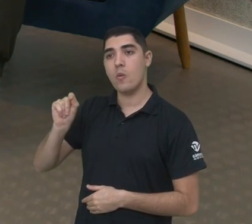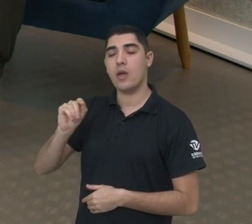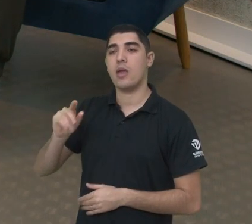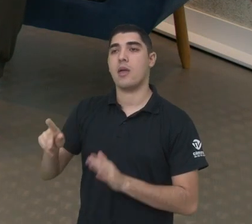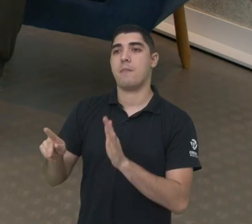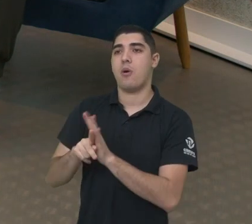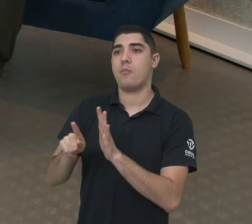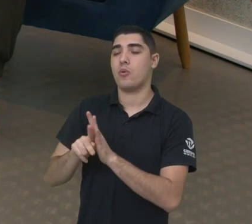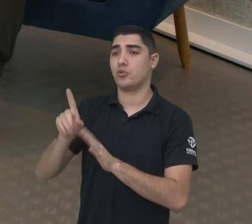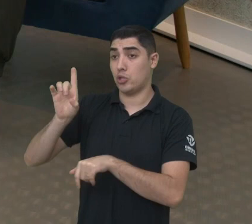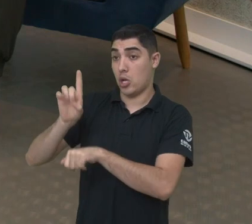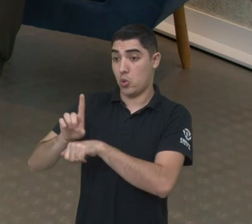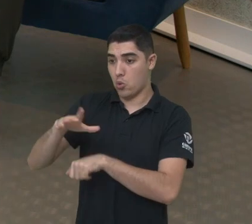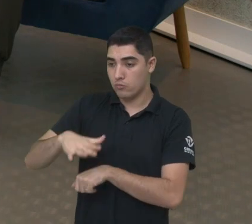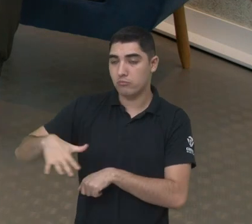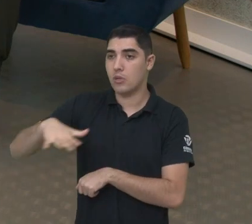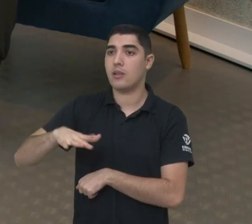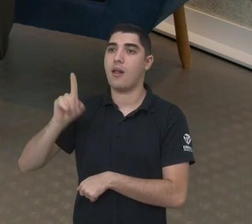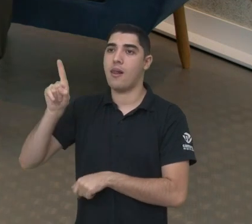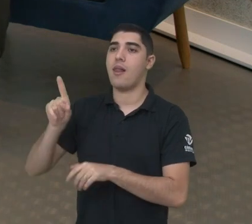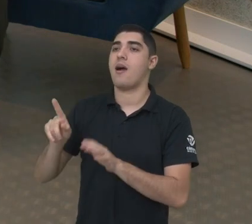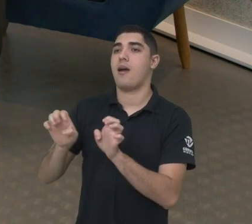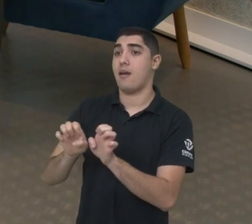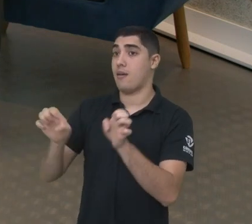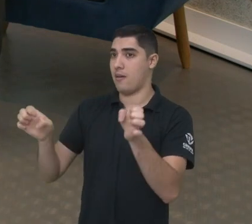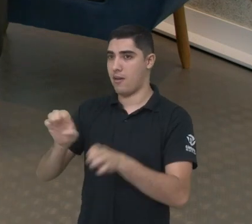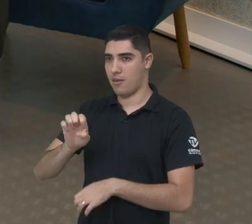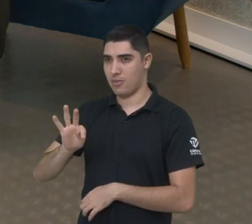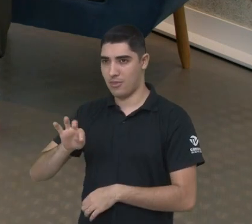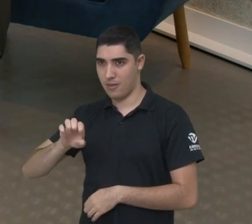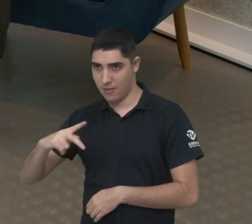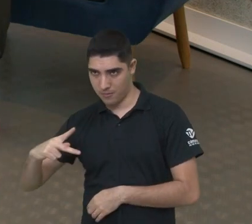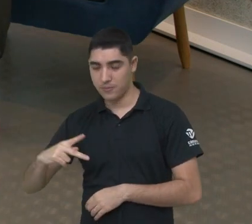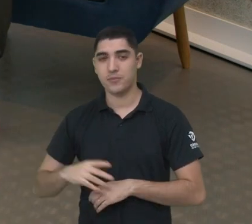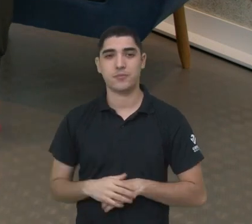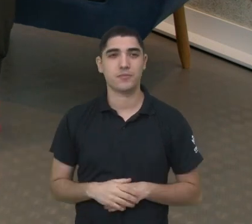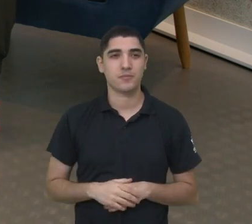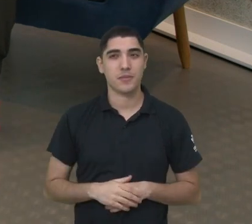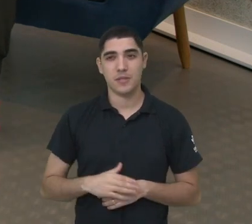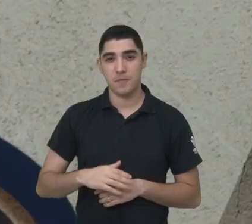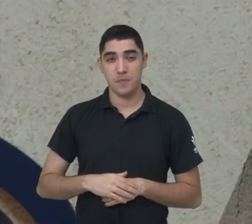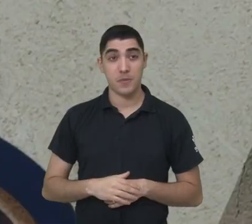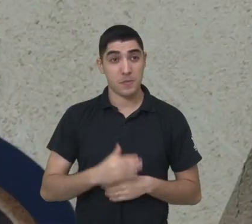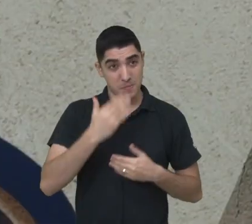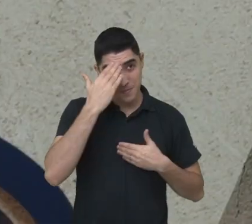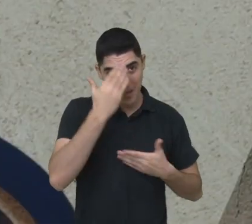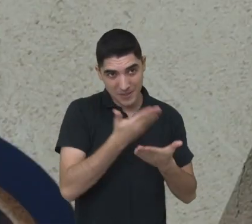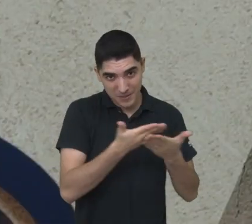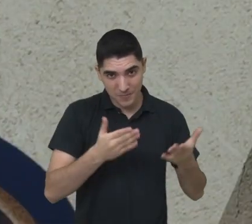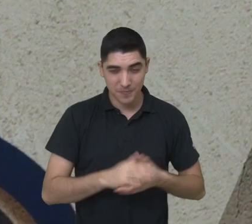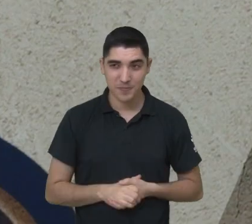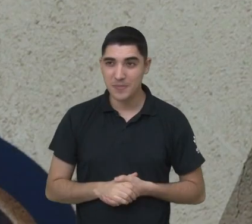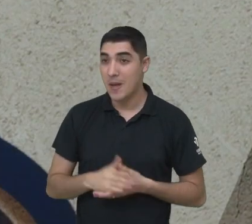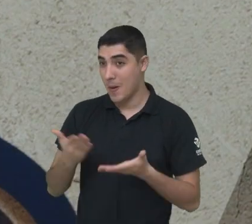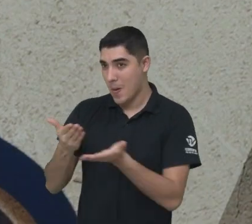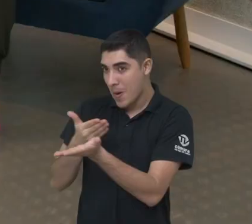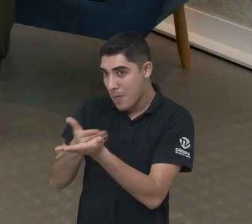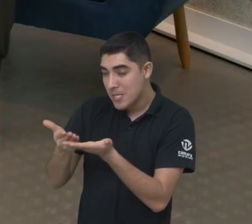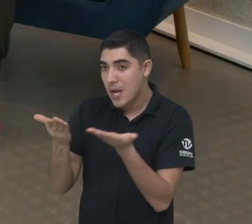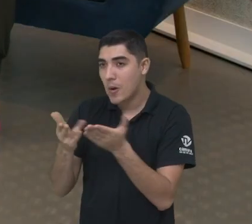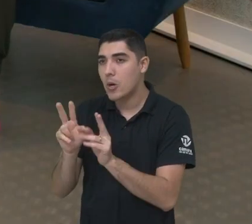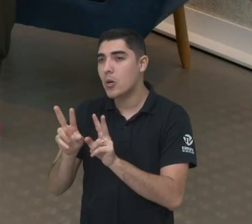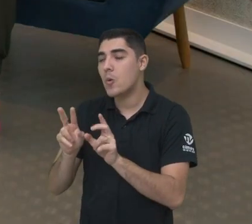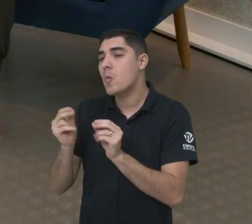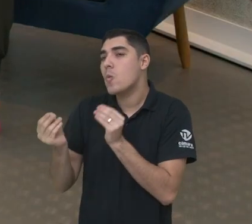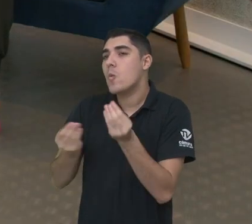executivo do Centro Universitário ETEP. Fabiano, seja muito bem-vindo, obrigado pela sua entrevista. tudo bem? Obrigado a vocês. Estamos... Fabiano, vamos